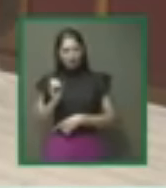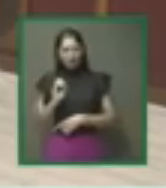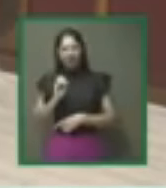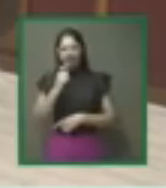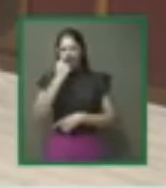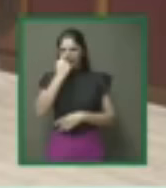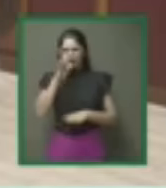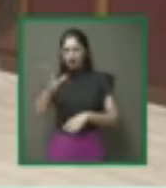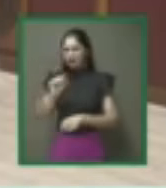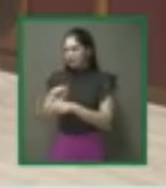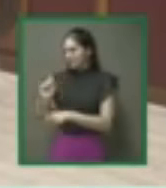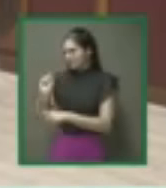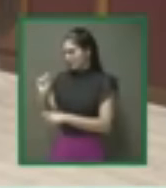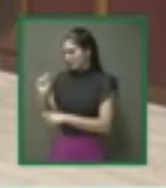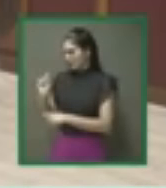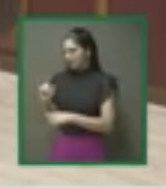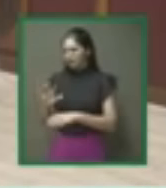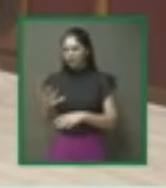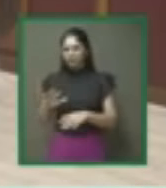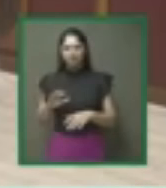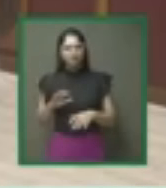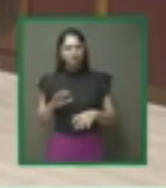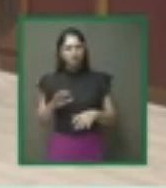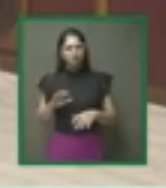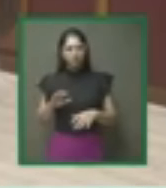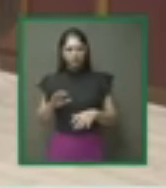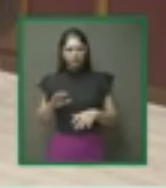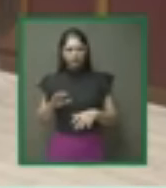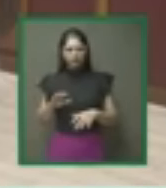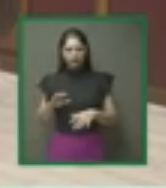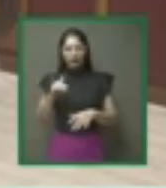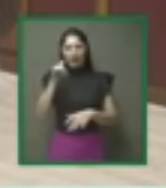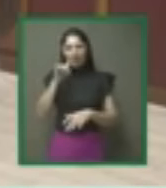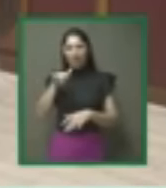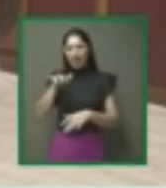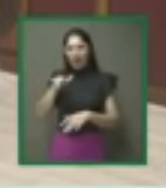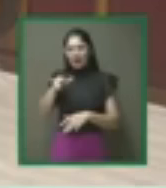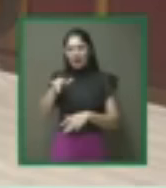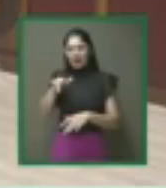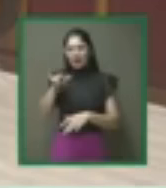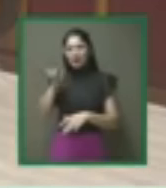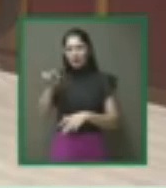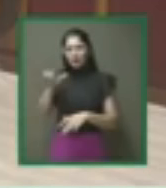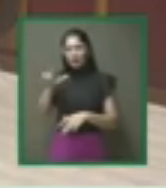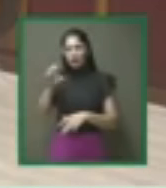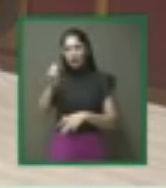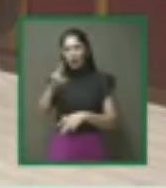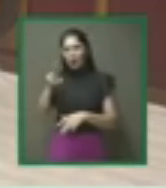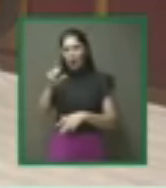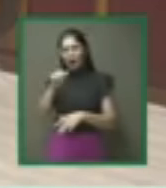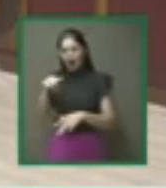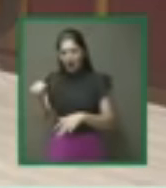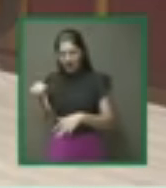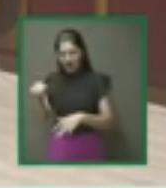lá do Lohan. Um momento aí, Ashley. A irmã do Lohan falou aqui que você com